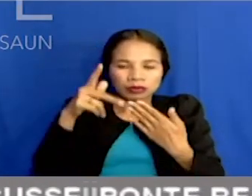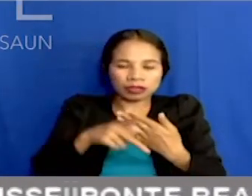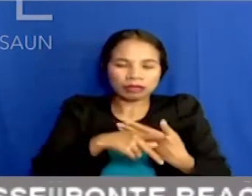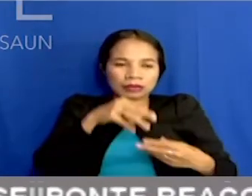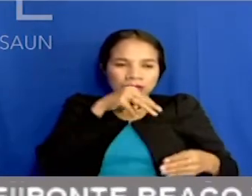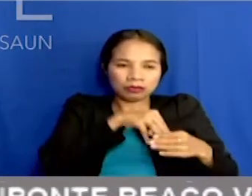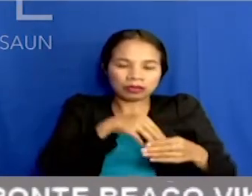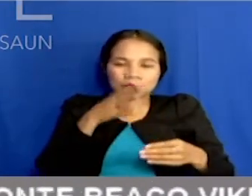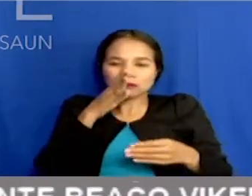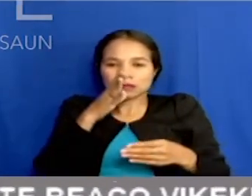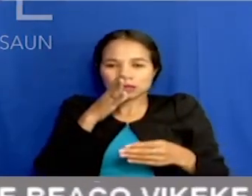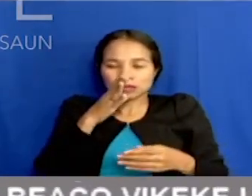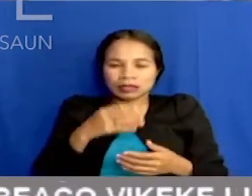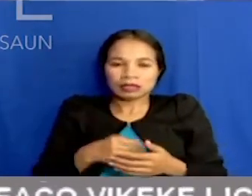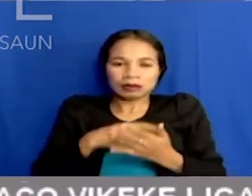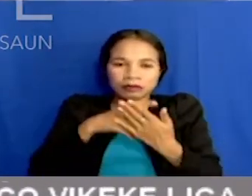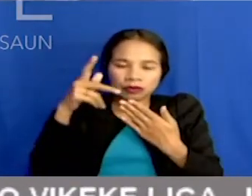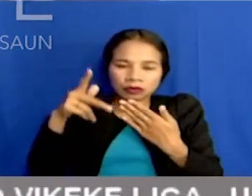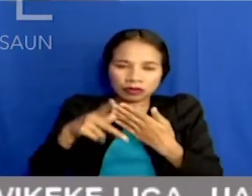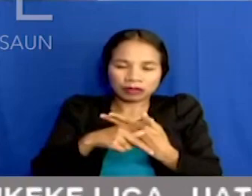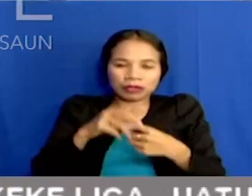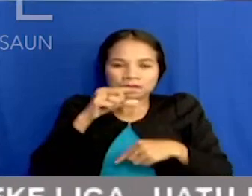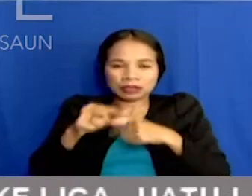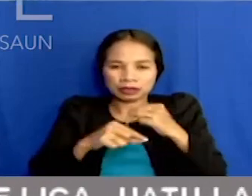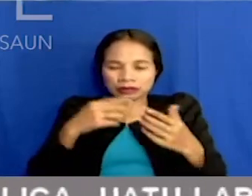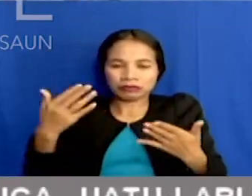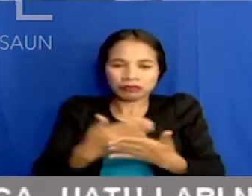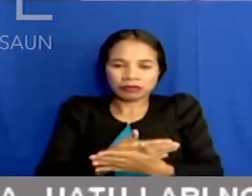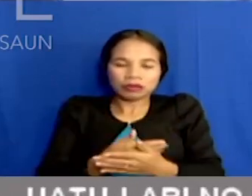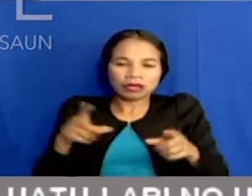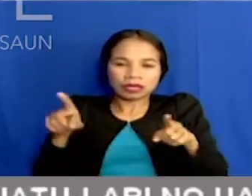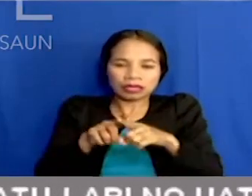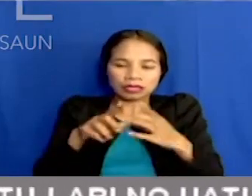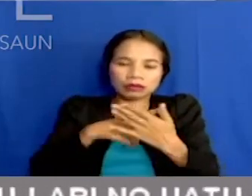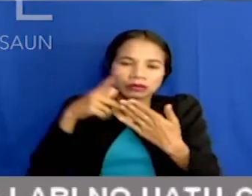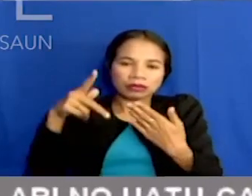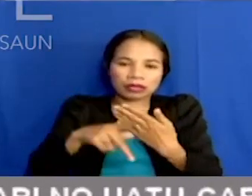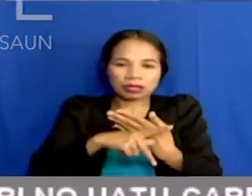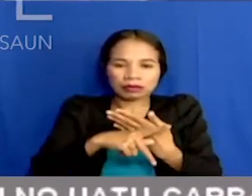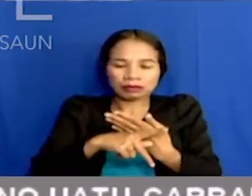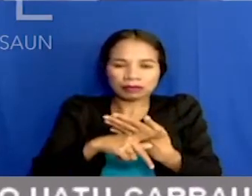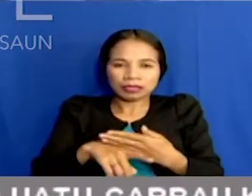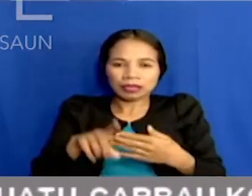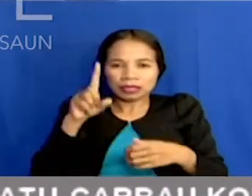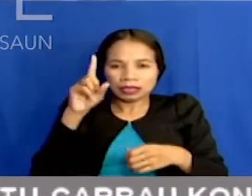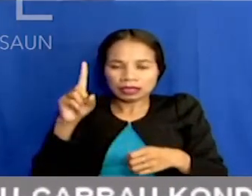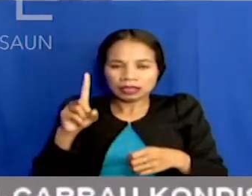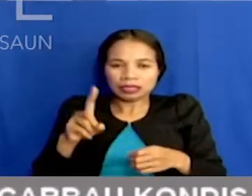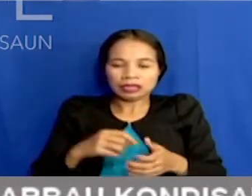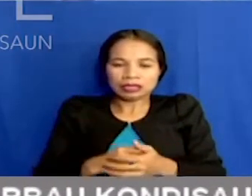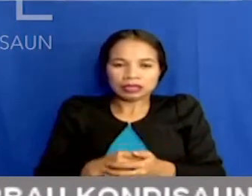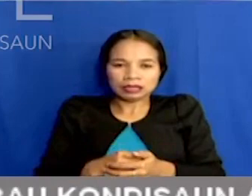né, programa Bolsa da Mãe Geração Fonsira, né, no dar programa Ida Nebe, que é o maior